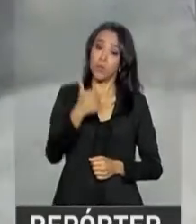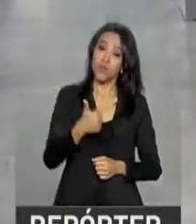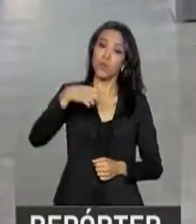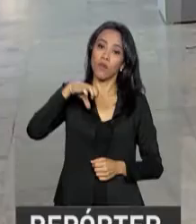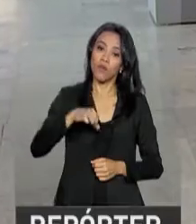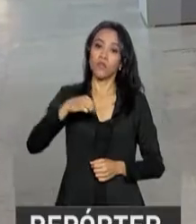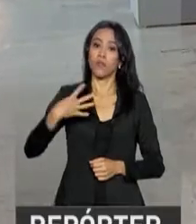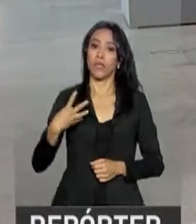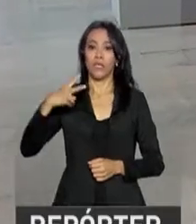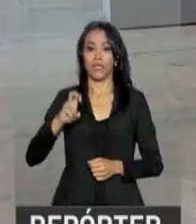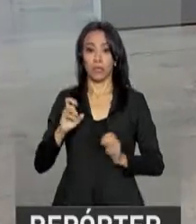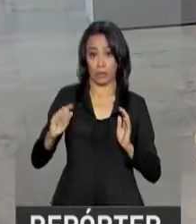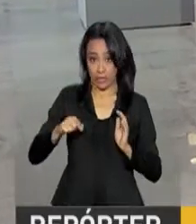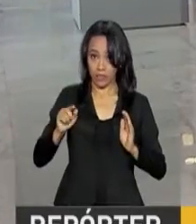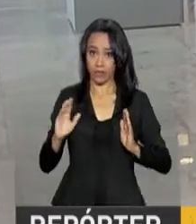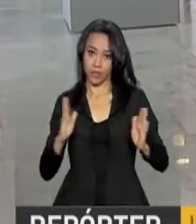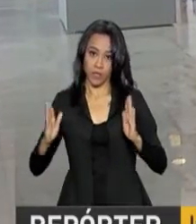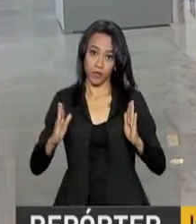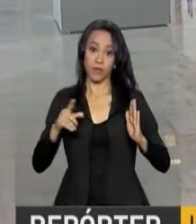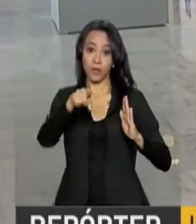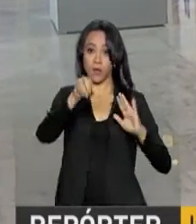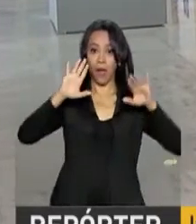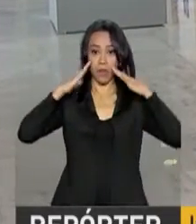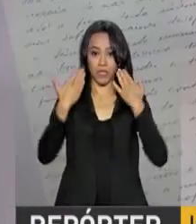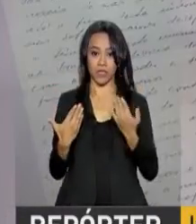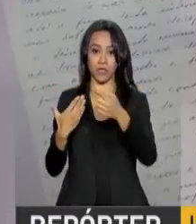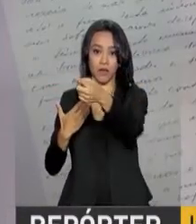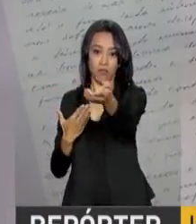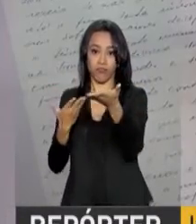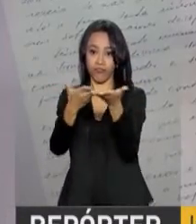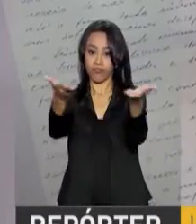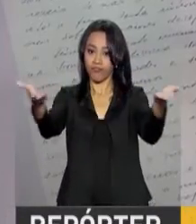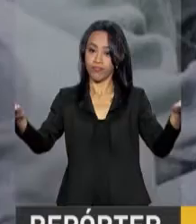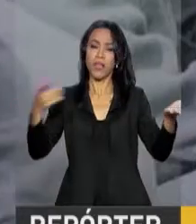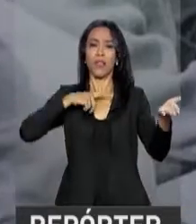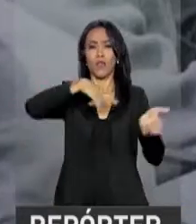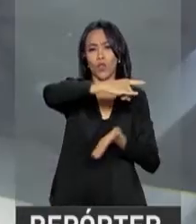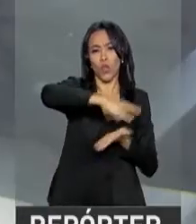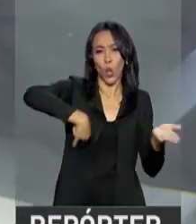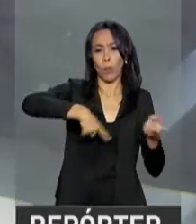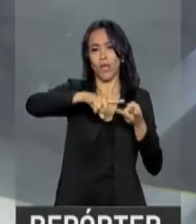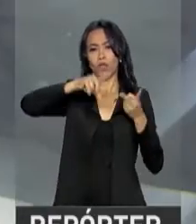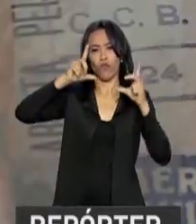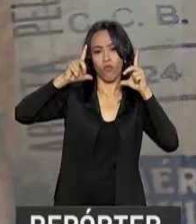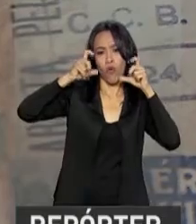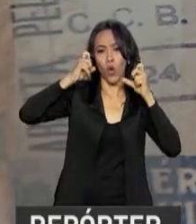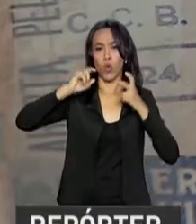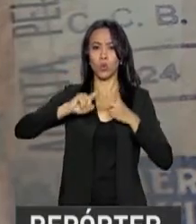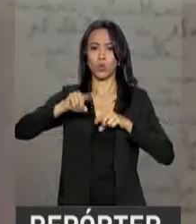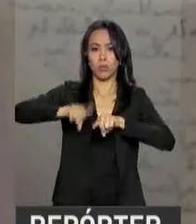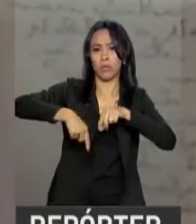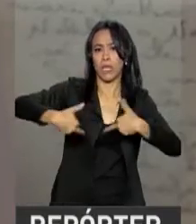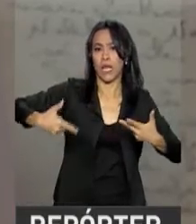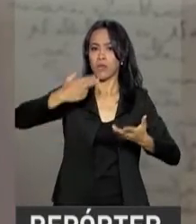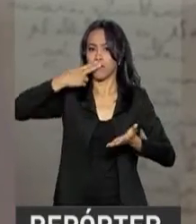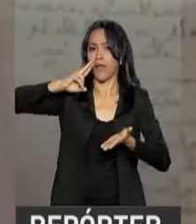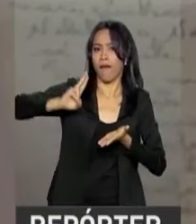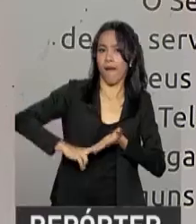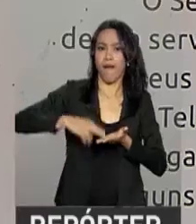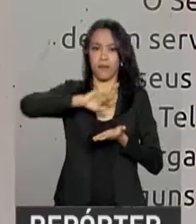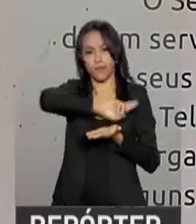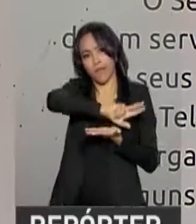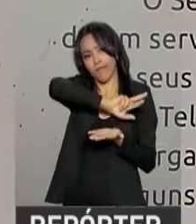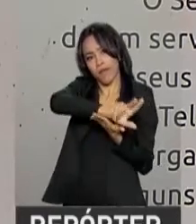1945. A mostra, montada no Palácio do Planalto, em Brasília, reúne documentos, fotos, objetos e cartas que remontam